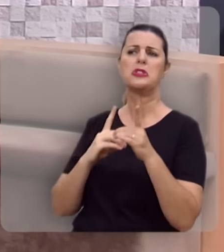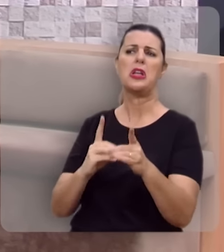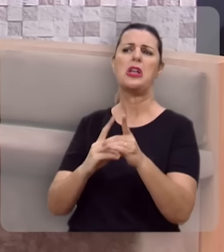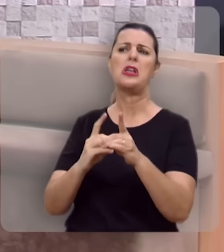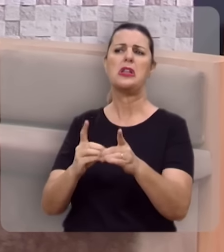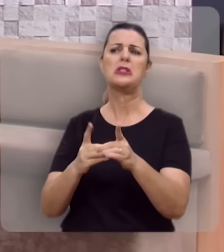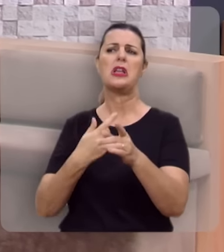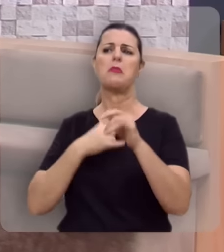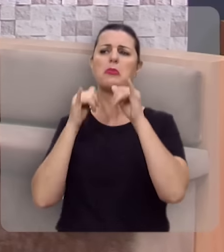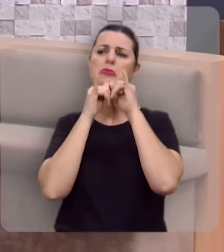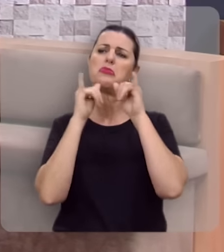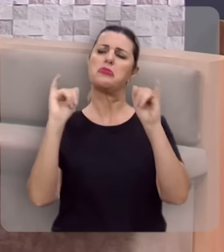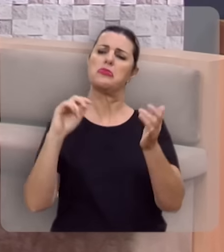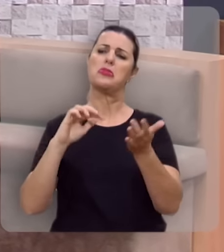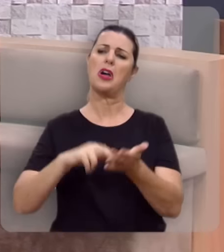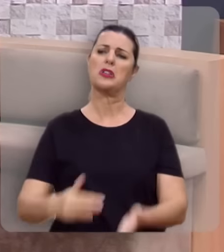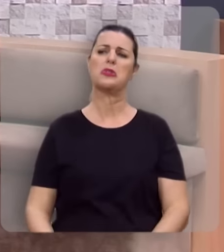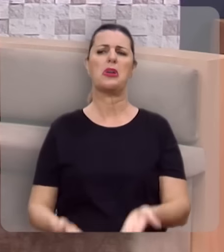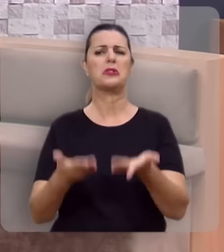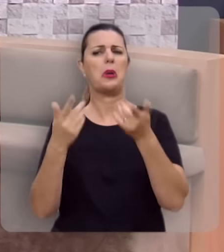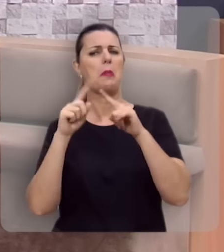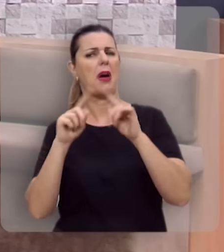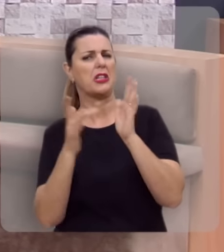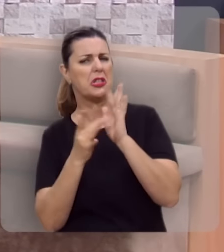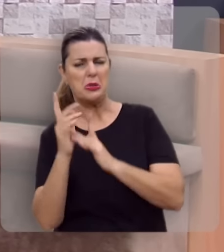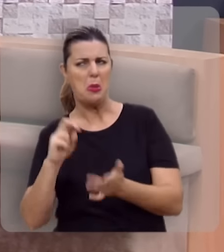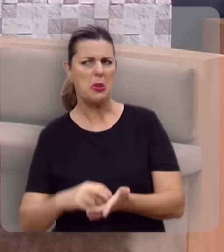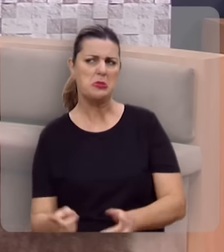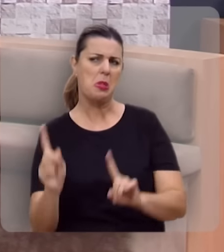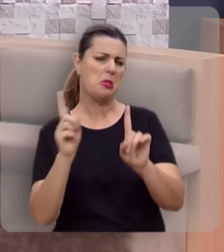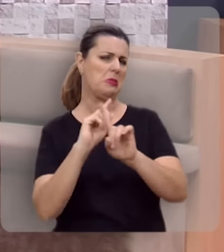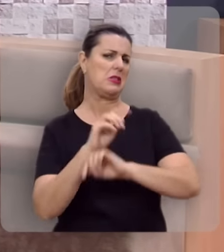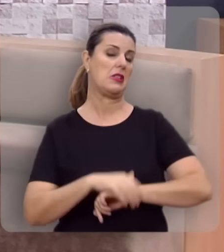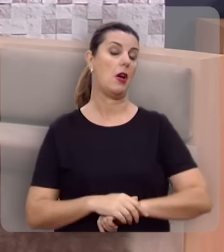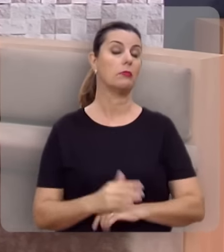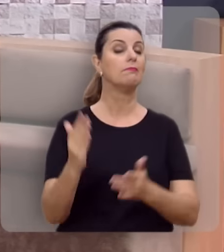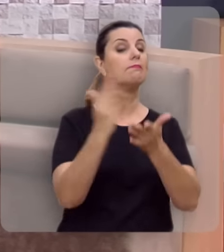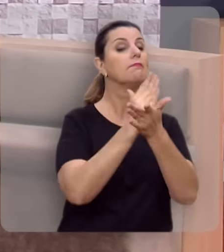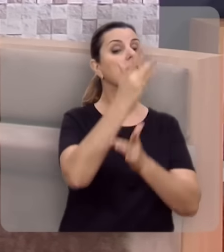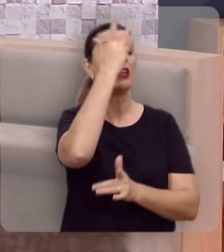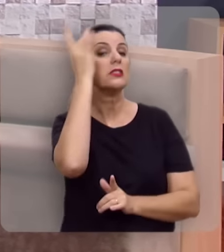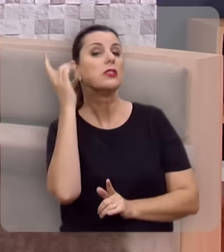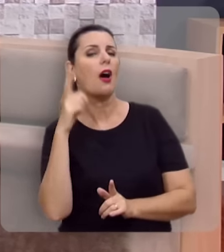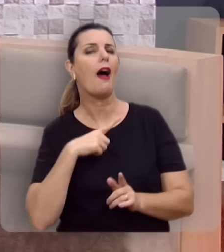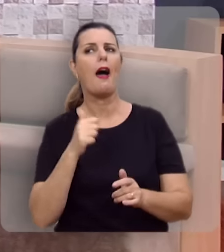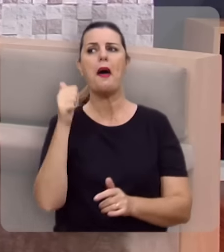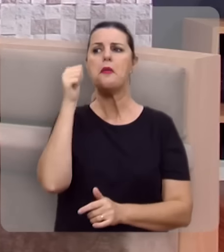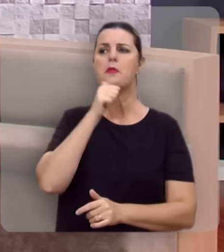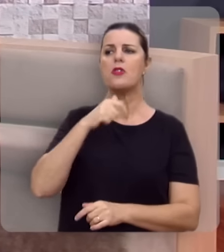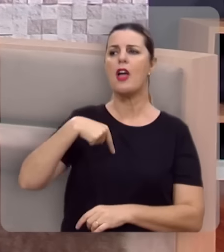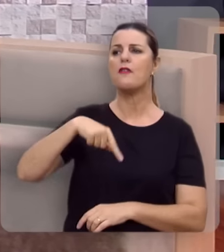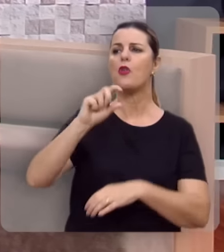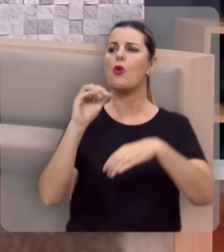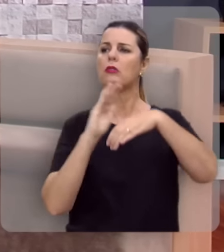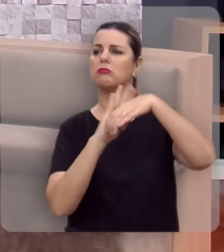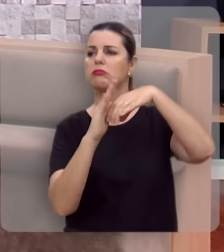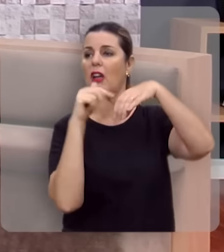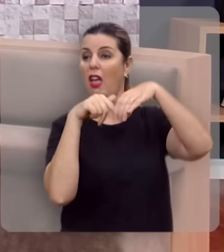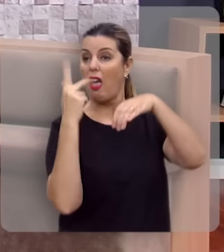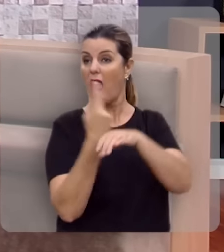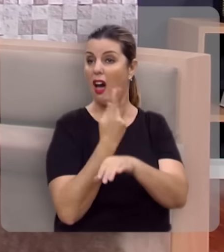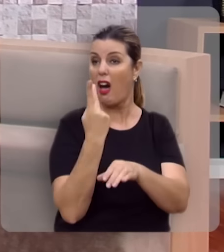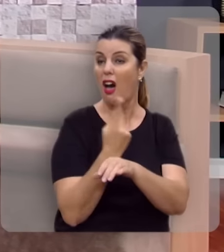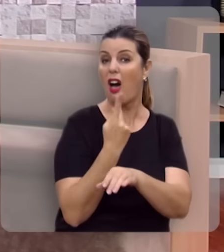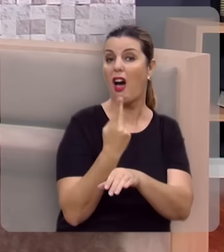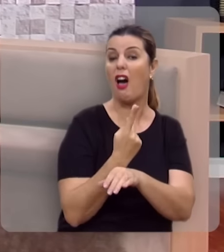os discípulos espalharam a notícia de que ele ressuscitou, mas ele não ressuscitou coisa nenhuma. Outros disseram, não, as mulheres foram no sepulcro